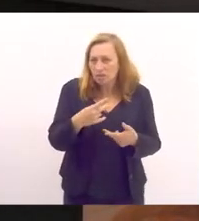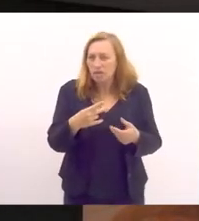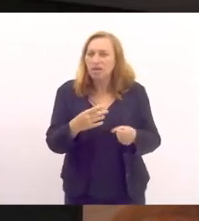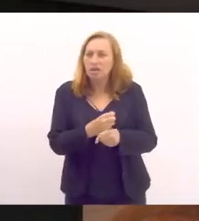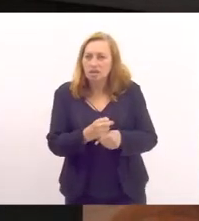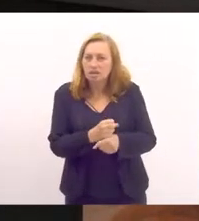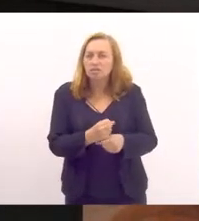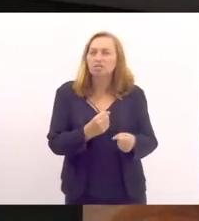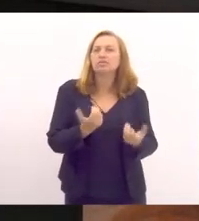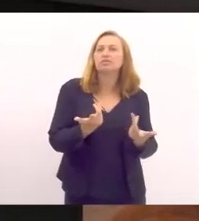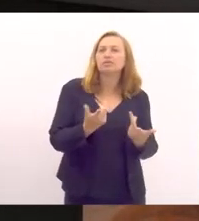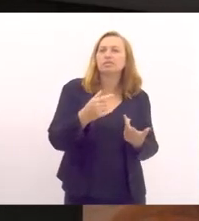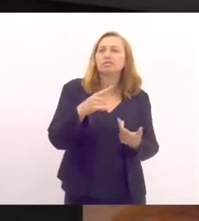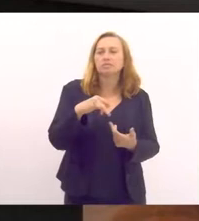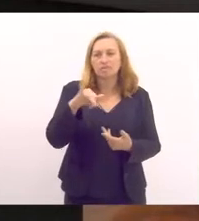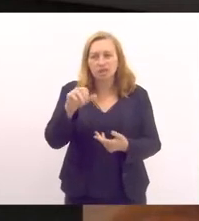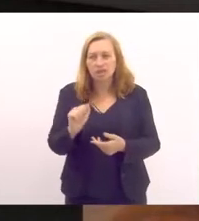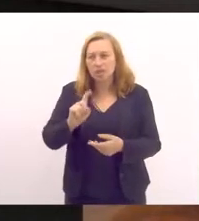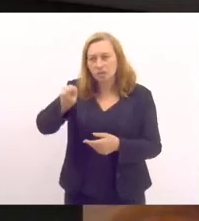Miriam falou, com o que o Navega falou.